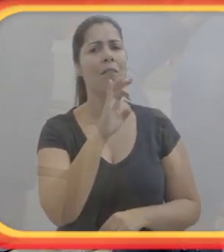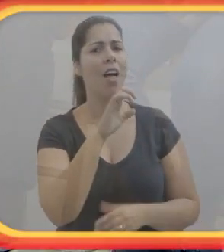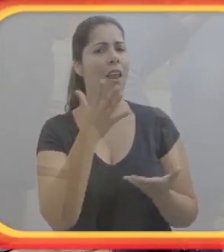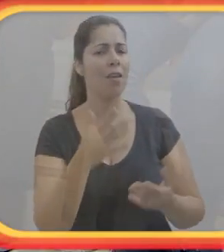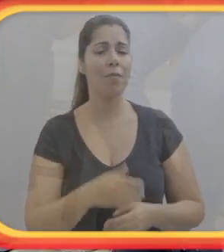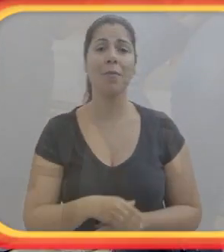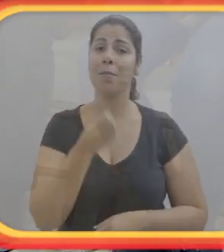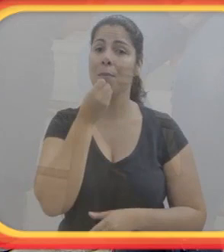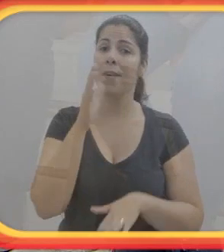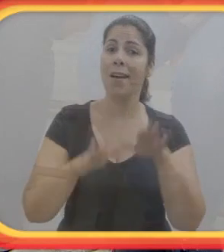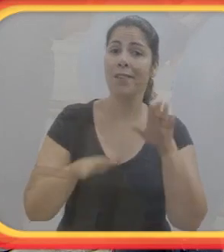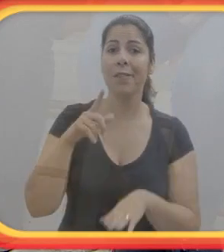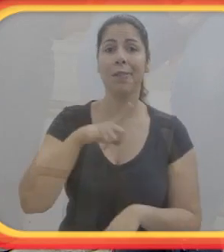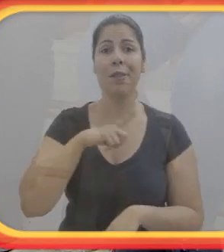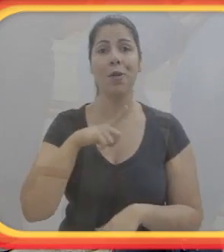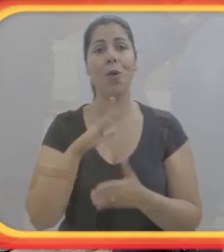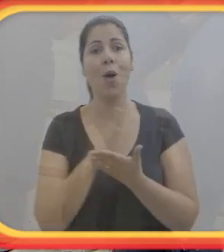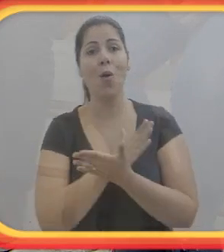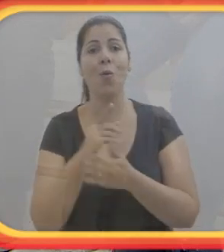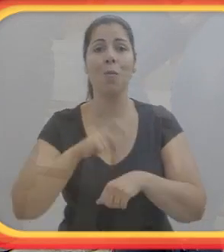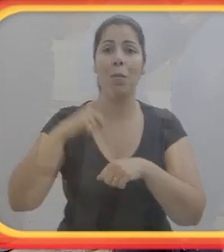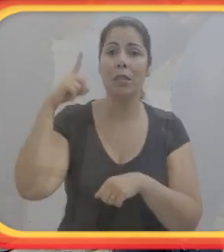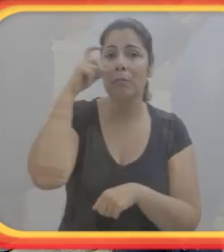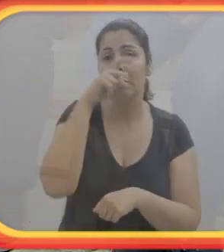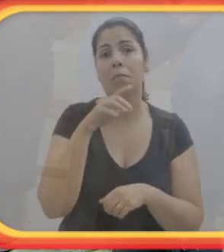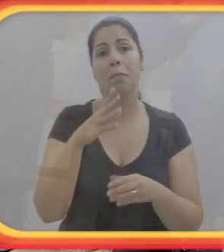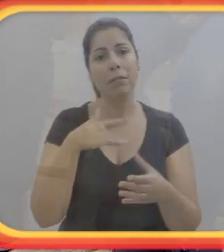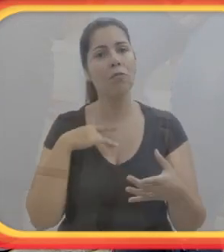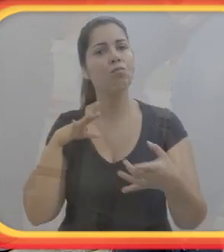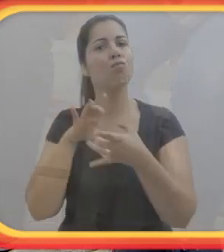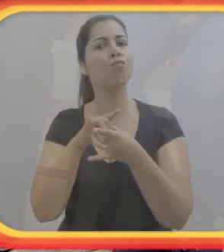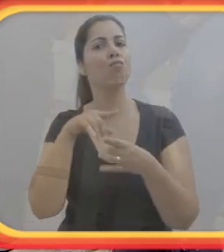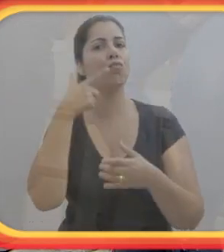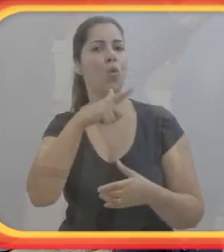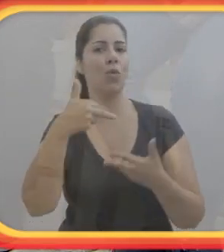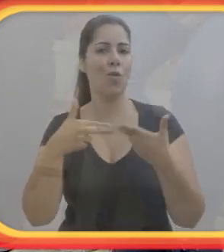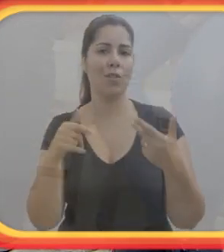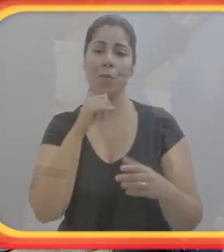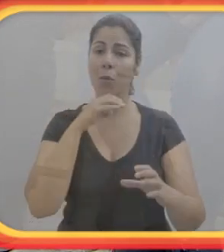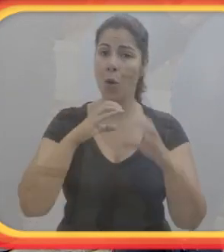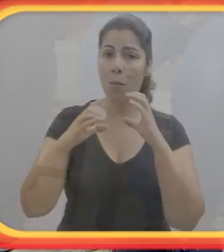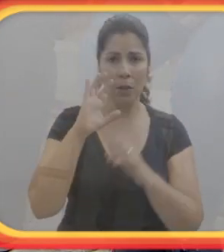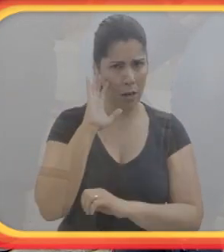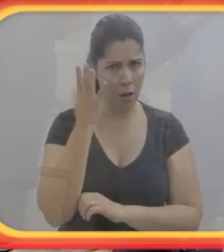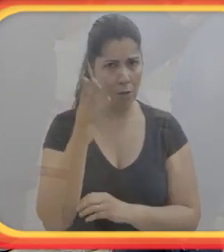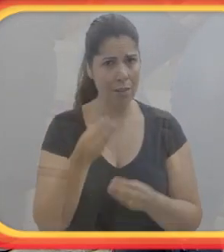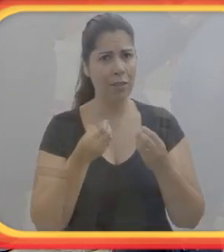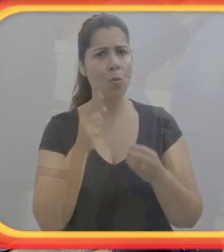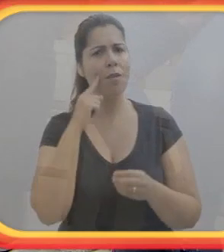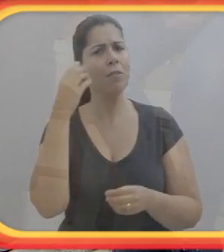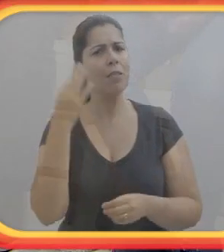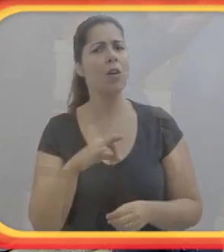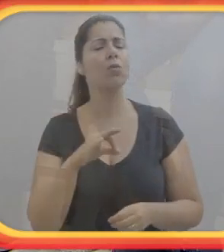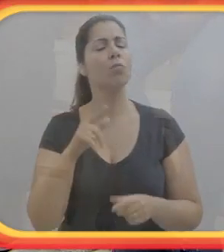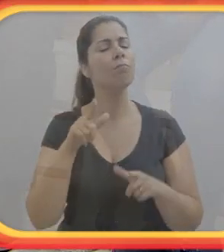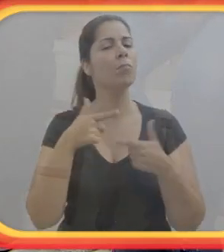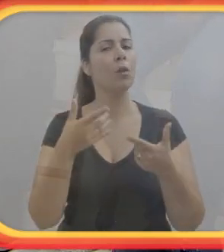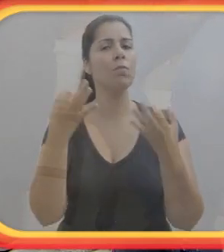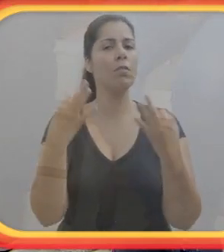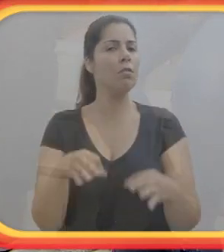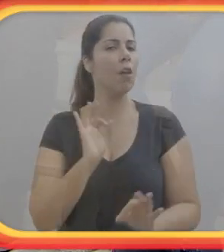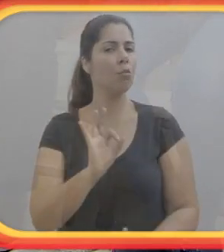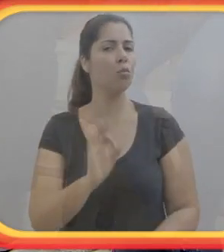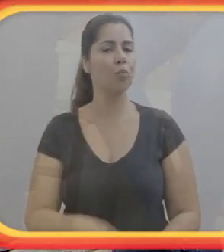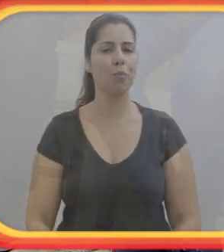diário, mas é emocionante a cada dia, né? Renova a esperança a cada dia. Que bacana. Você, Rafaela? Bom, às